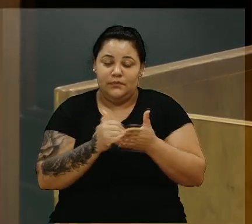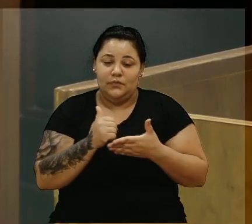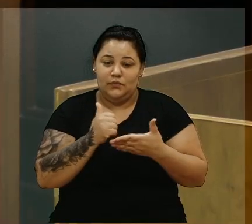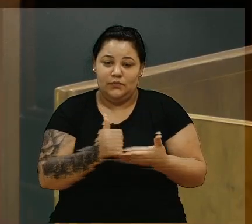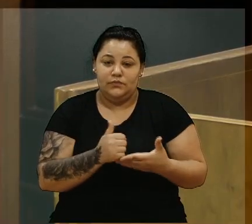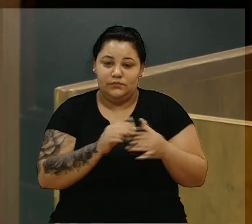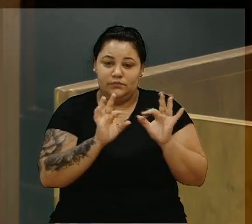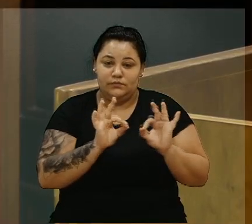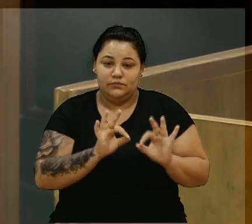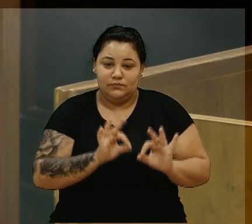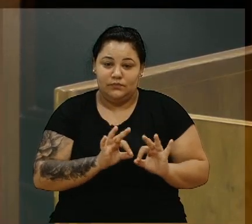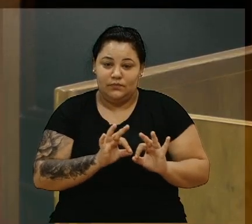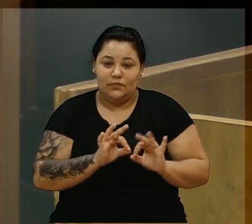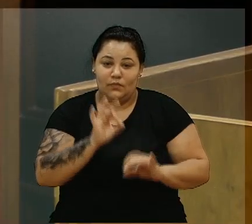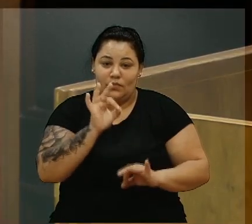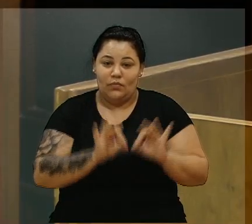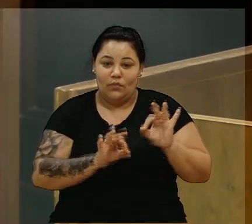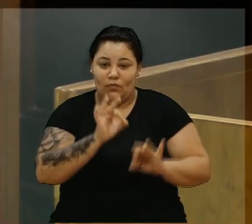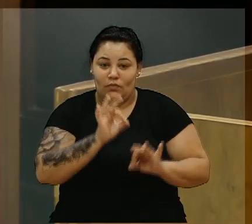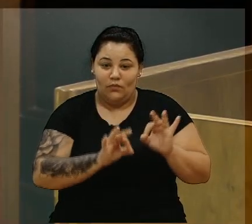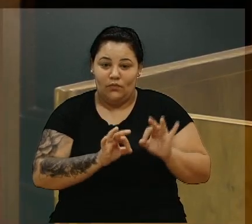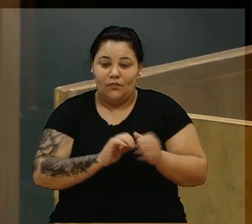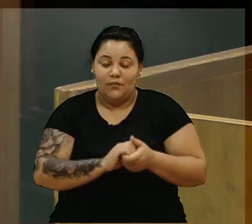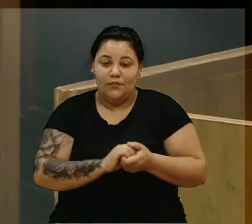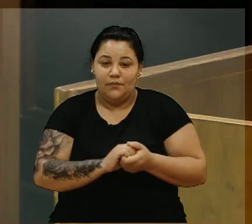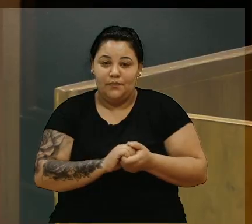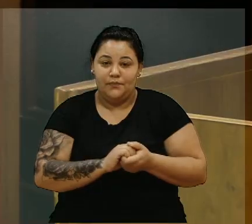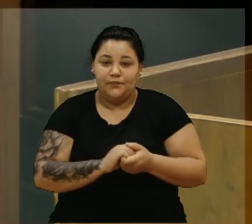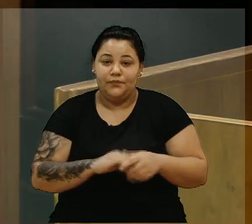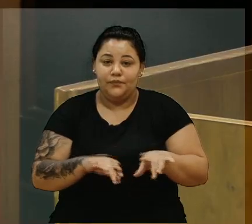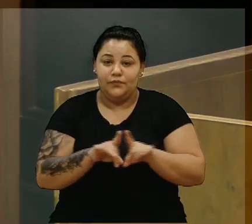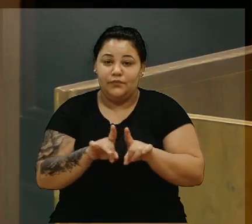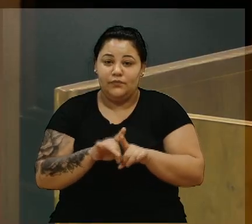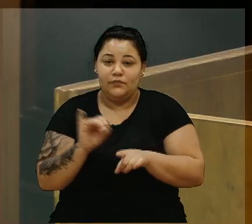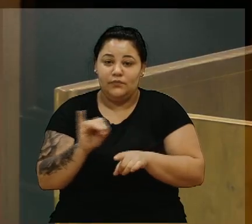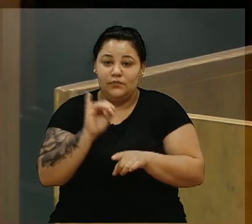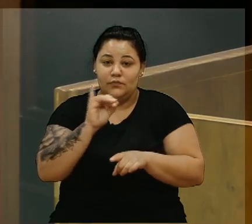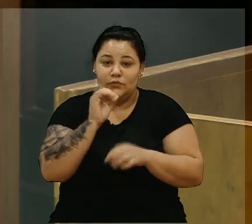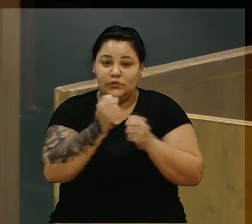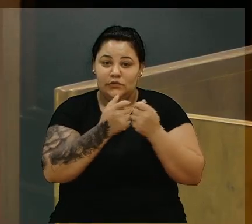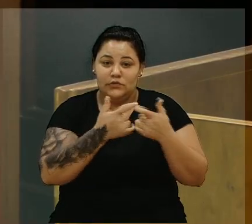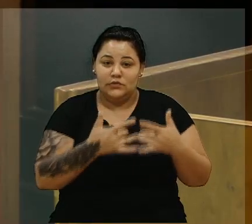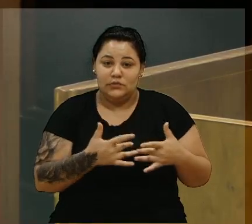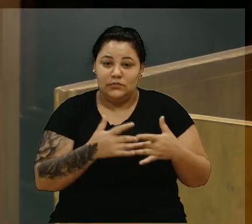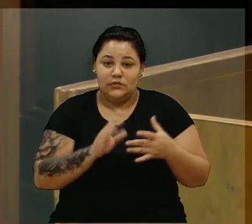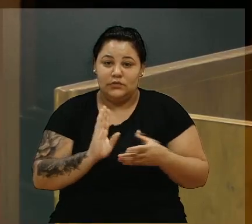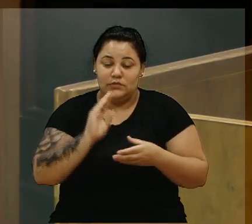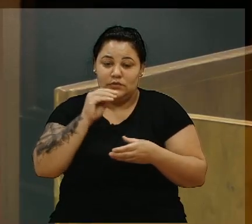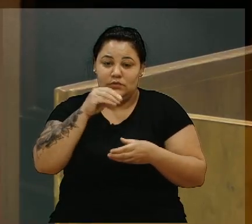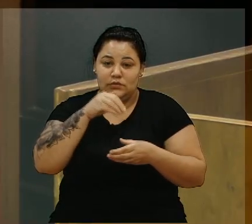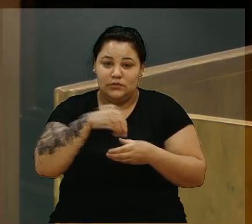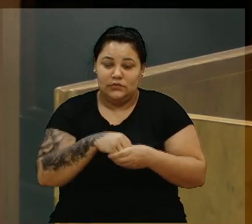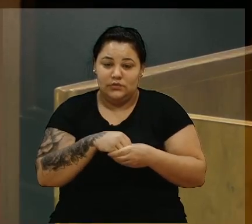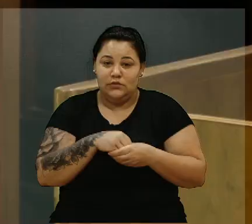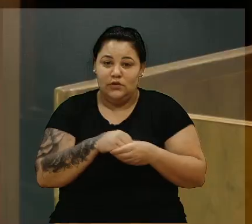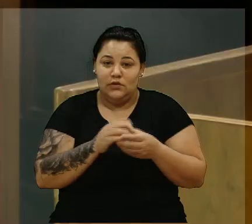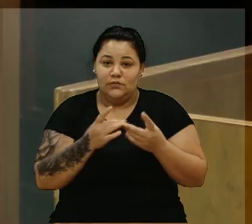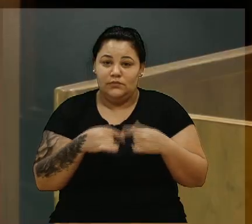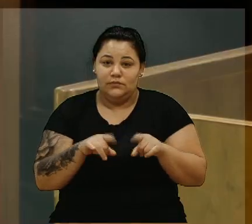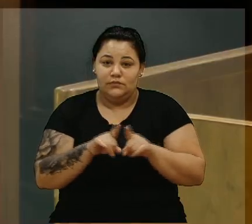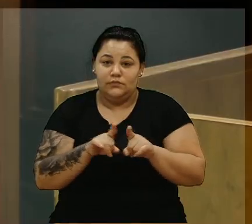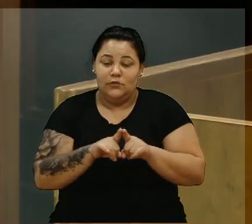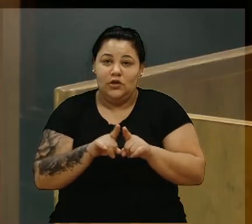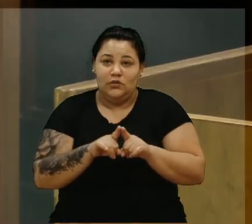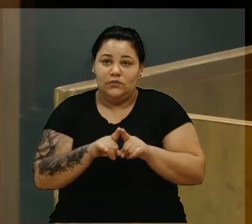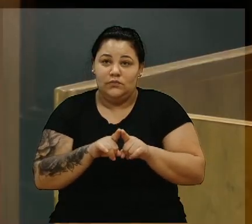jurídico a essas categorias. Também é importante destacar, dentro desse quadro dos trabalhadores que atuam tanto